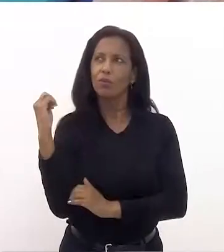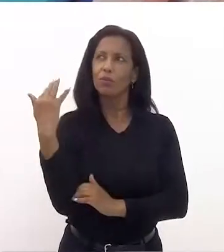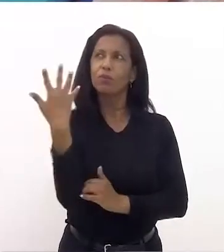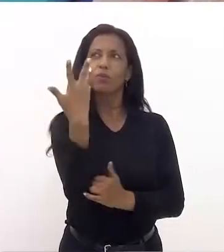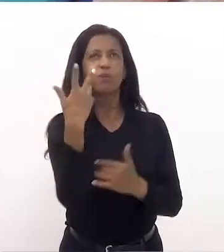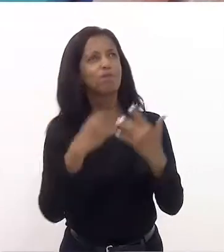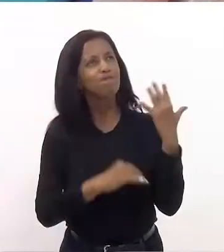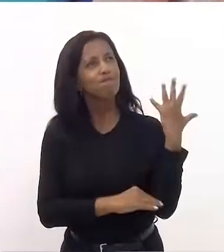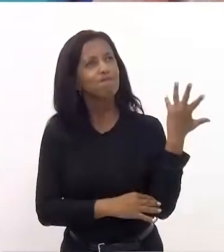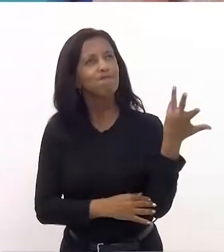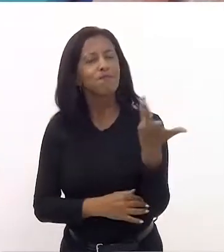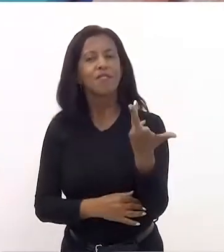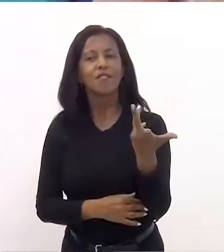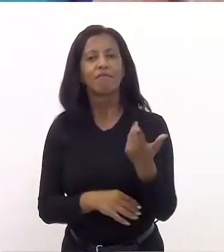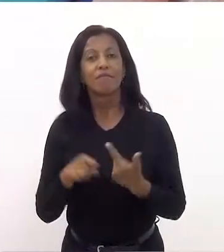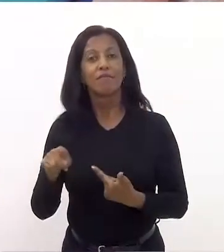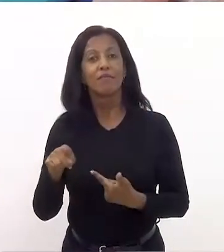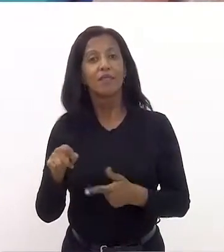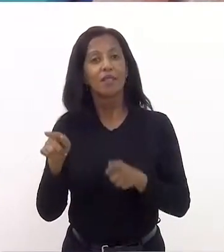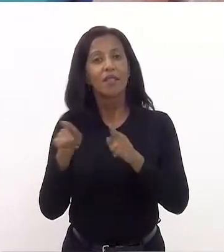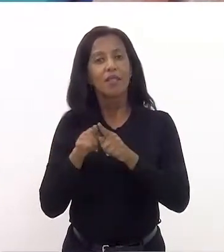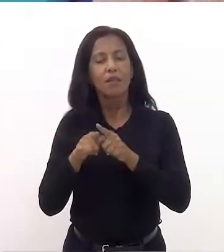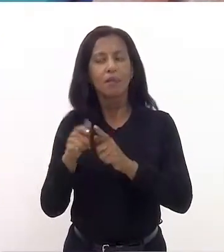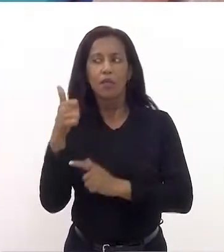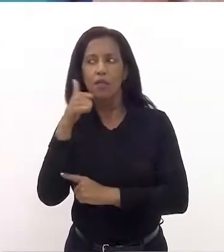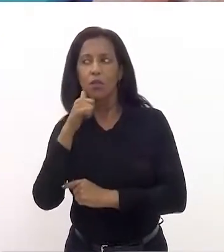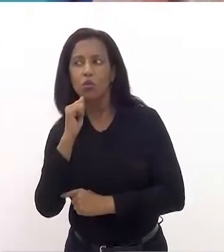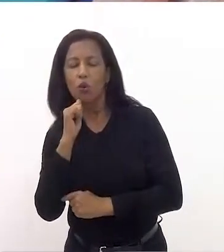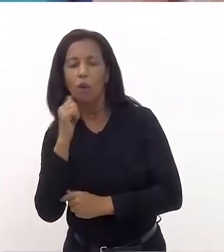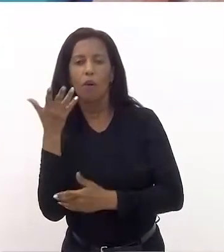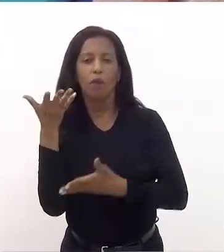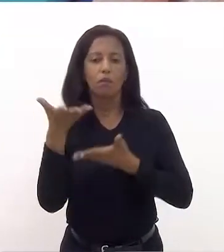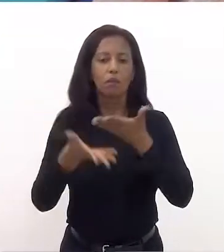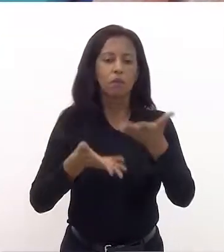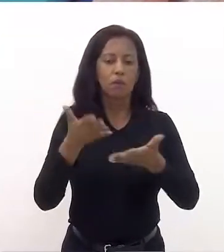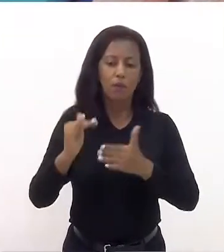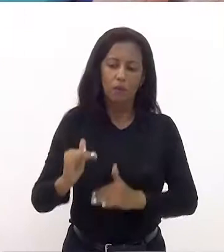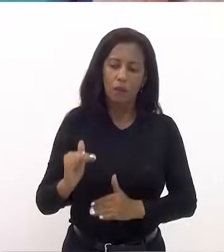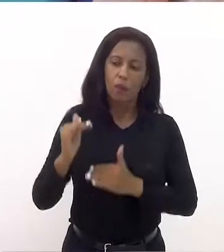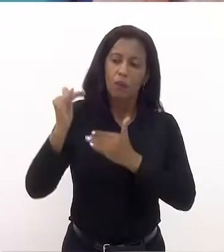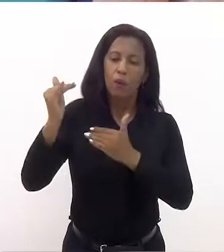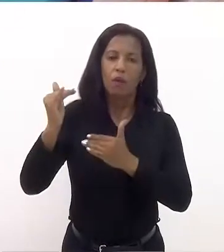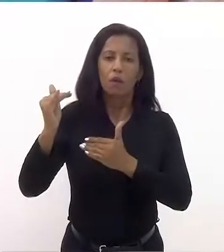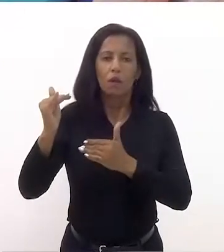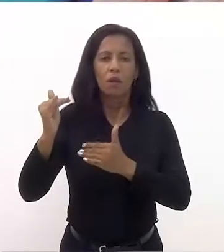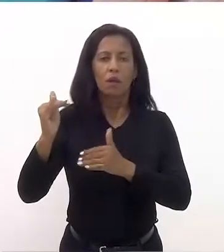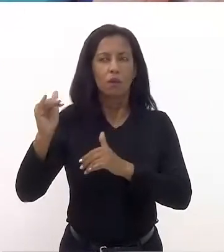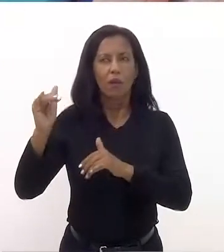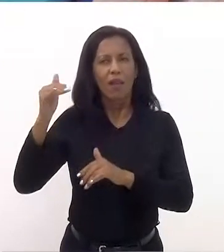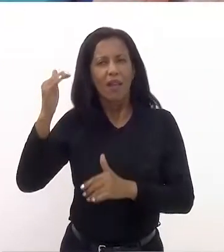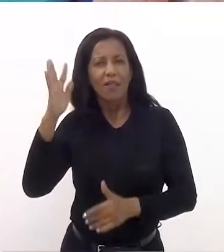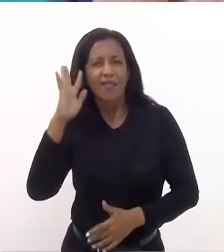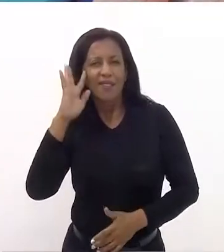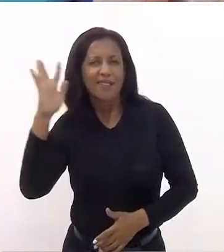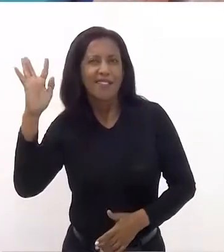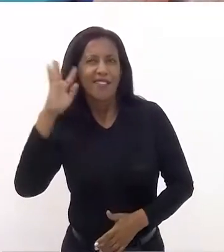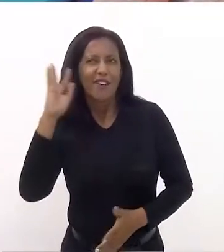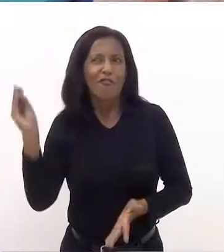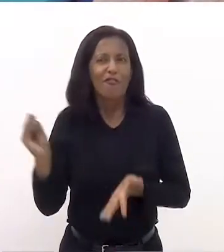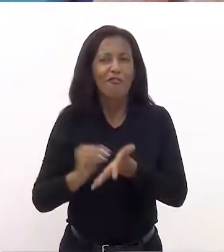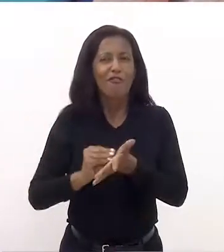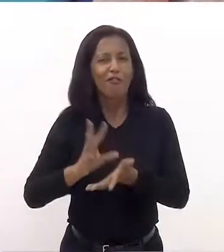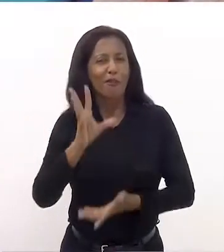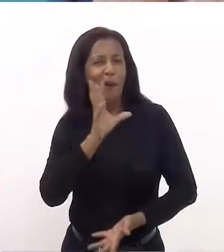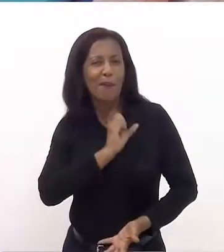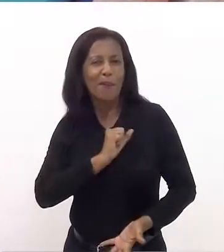com a natureza, e aí essa questão da sua mãe dizer para você amadurecer, essa